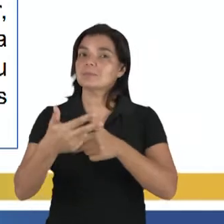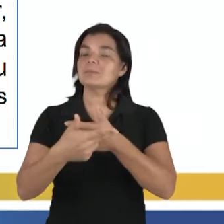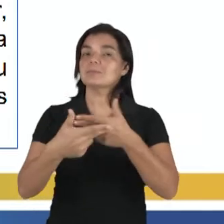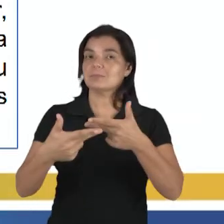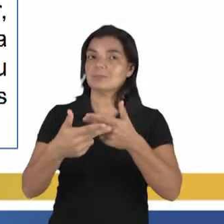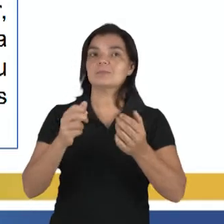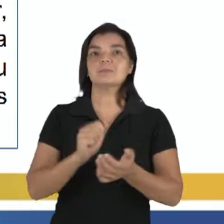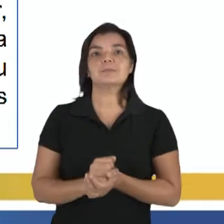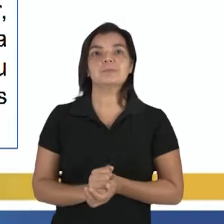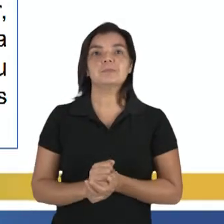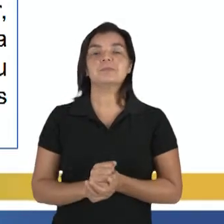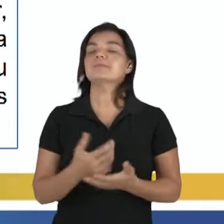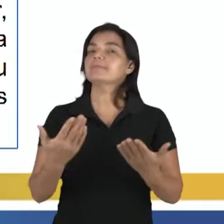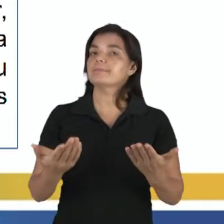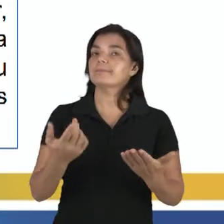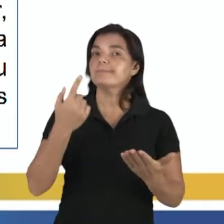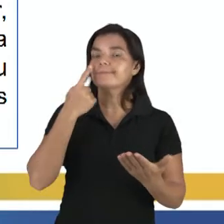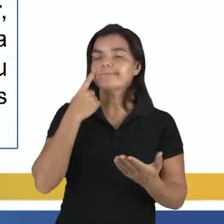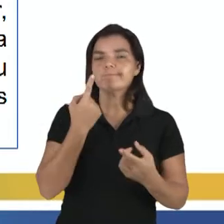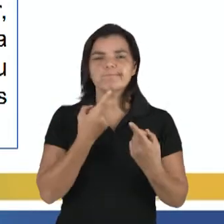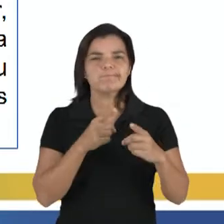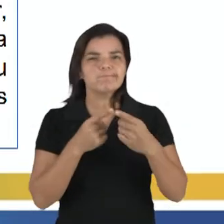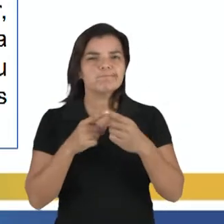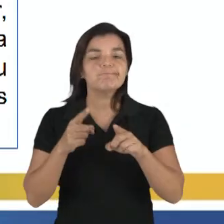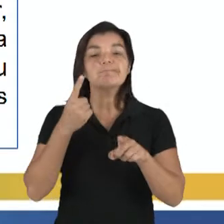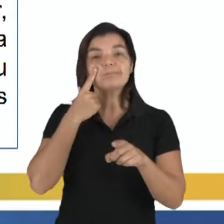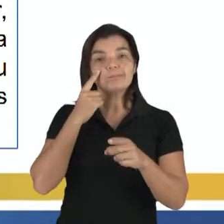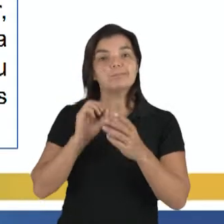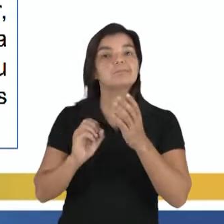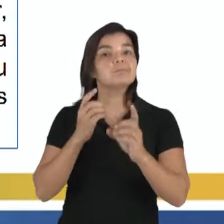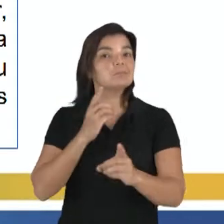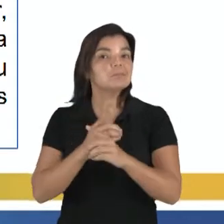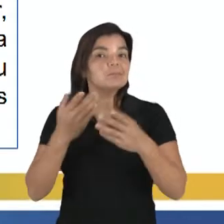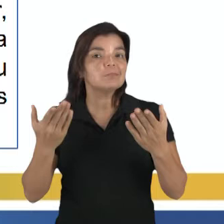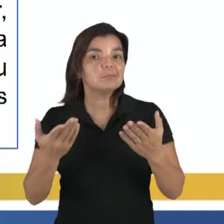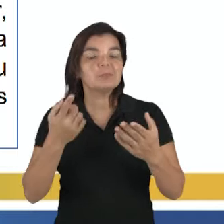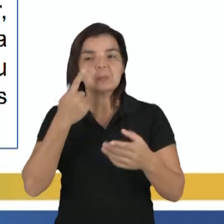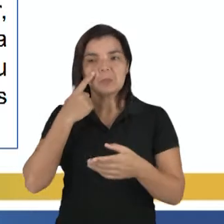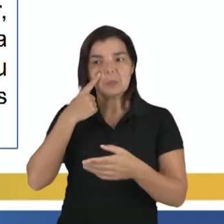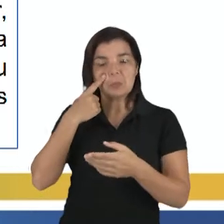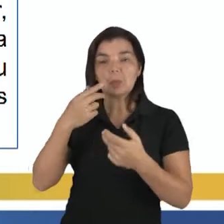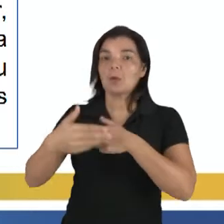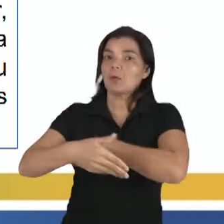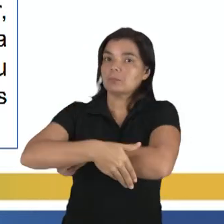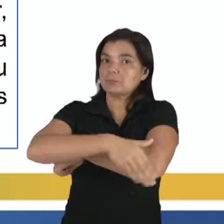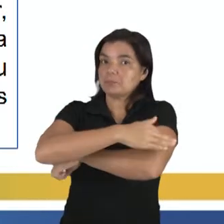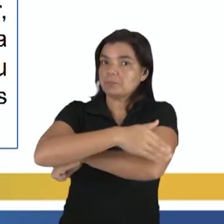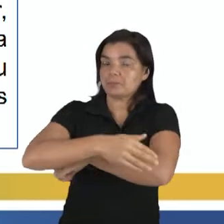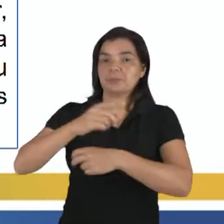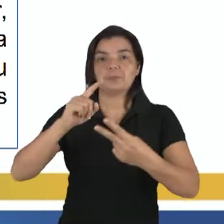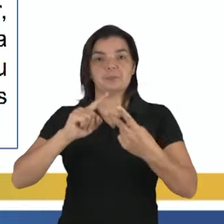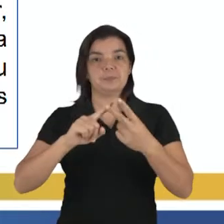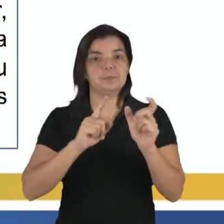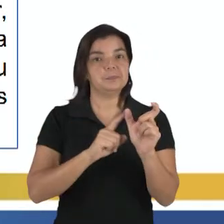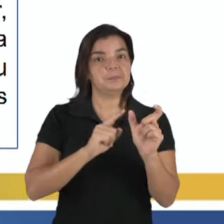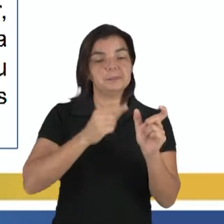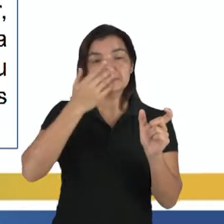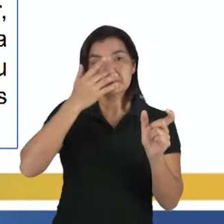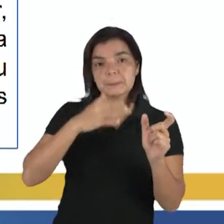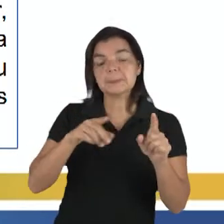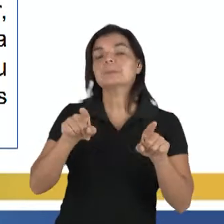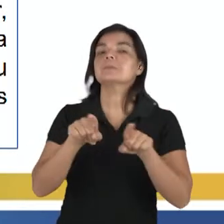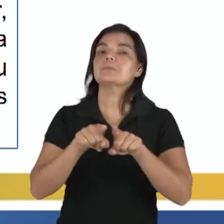ao episódico, nesta perseguição do acidental, quer num flagrante de esquina, quer nas palavras de